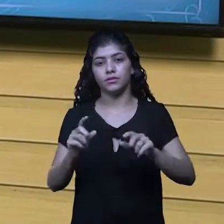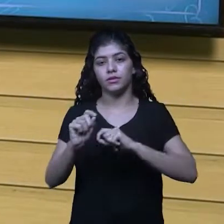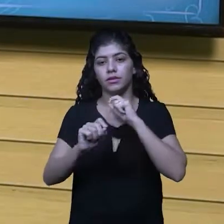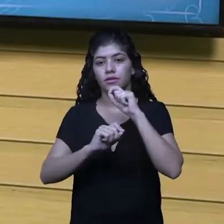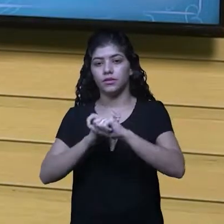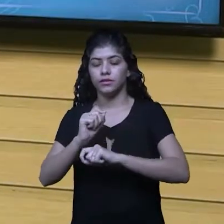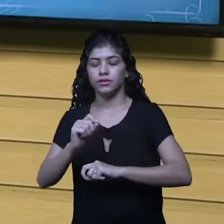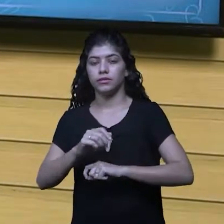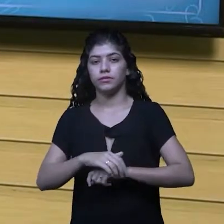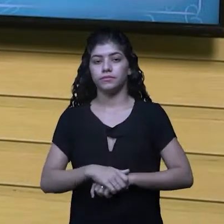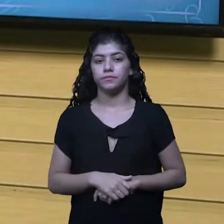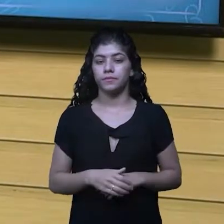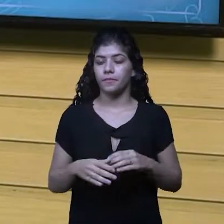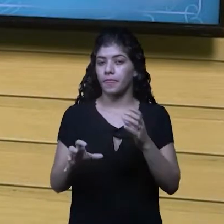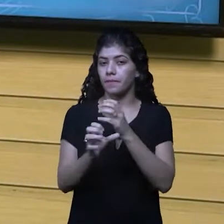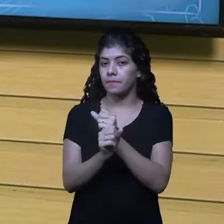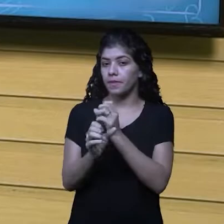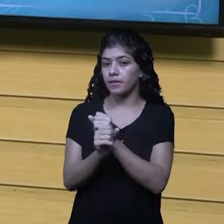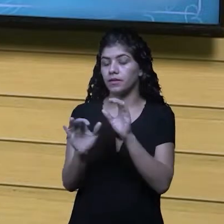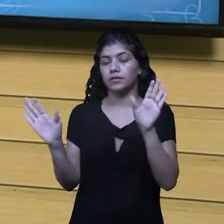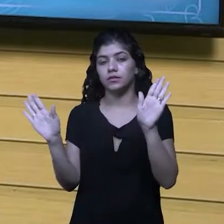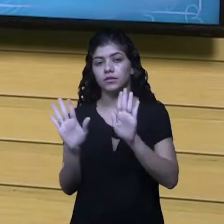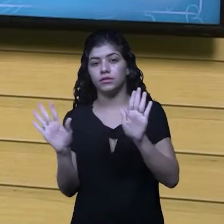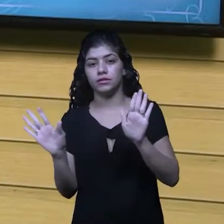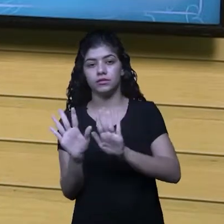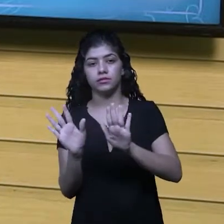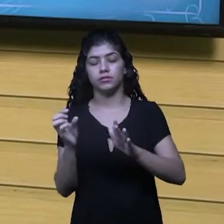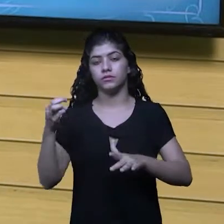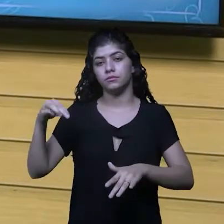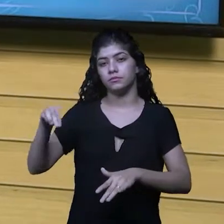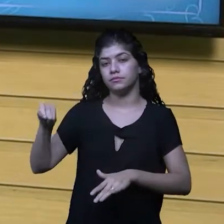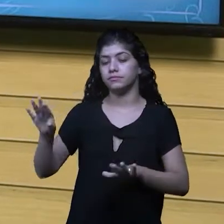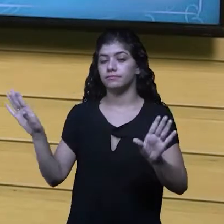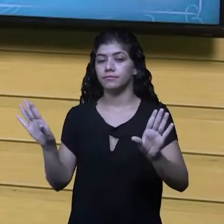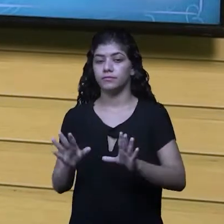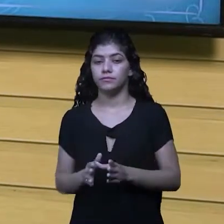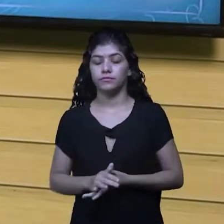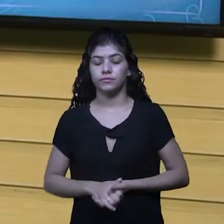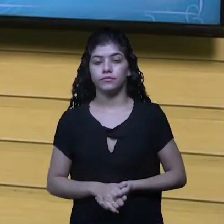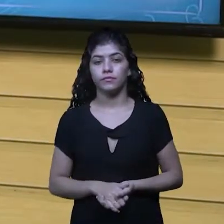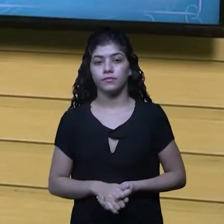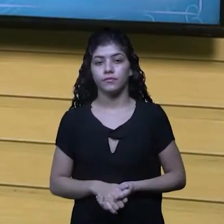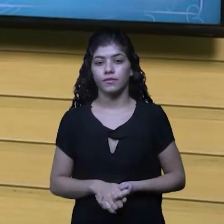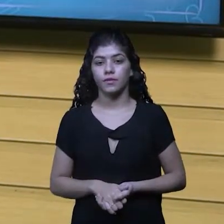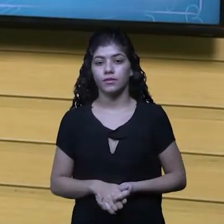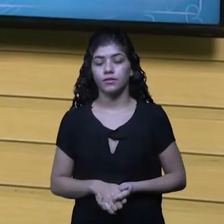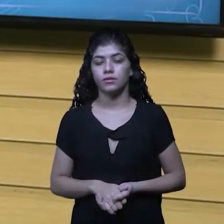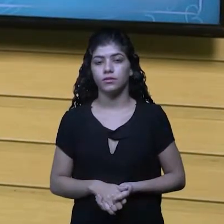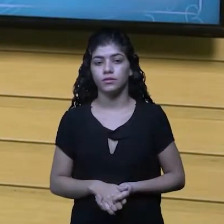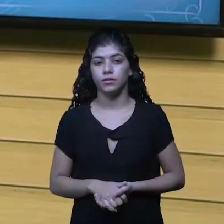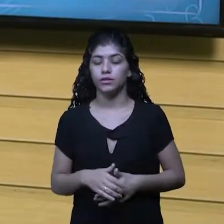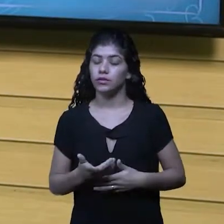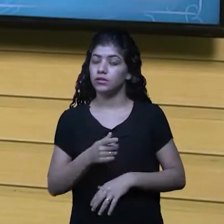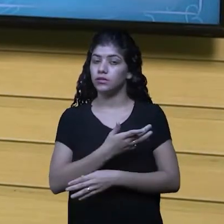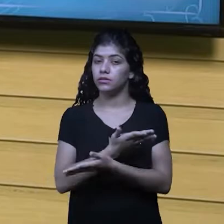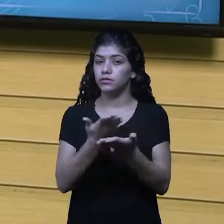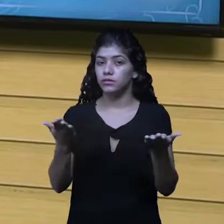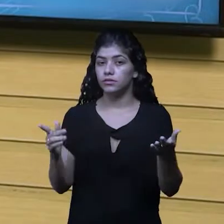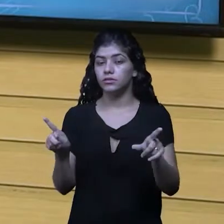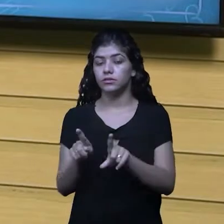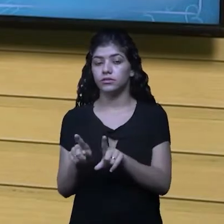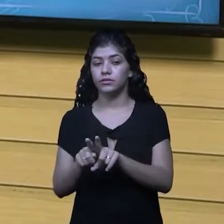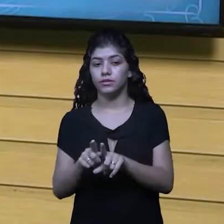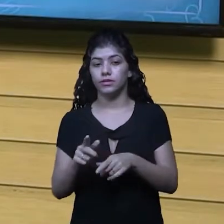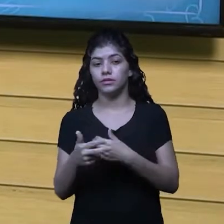matemática, vamos entender um pouco mais do conceitual. A parte matemática dessa estatística, vocês vão ver em